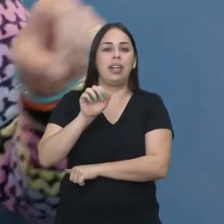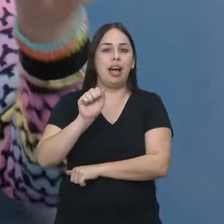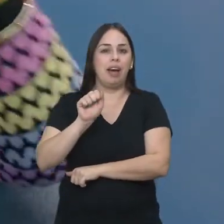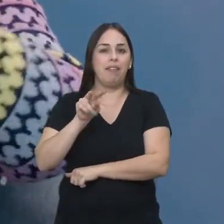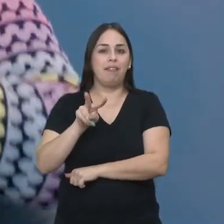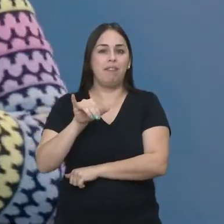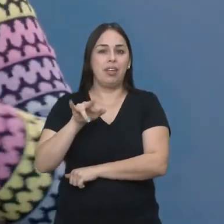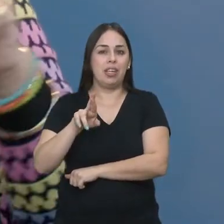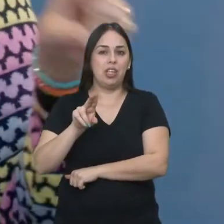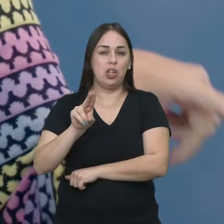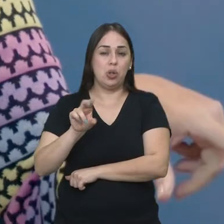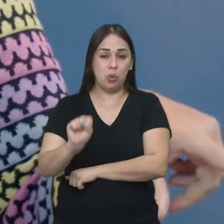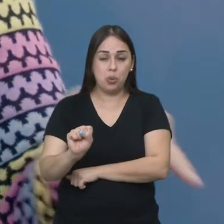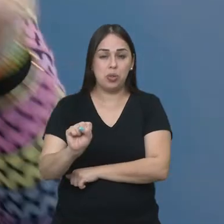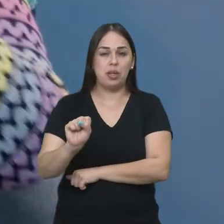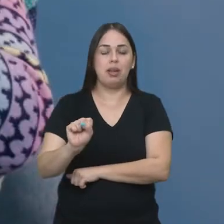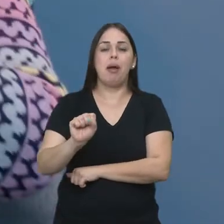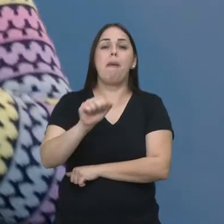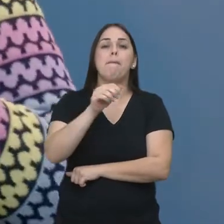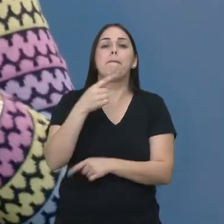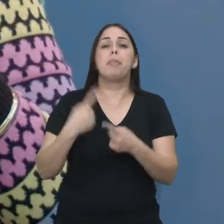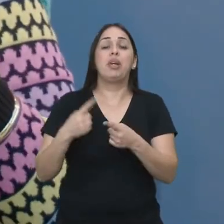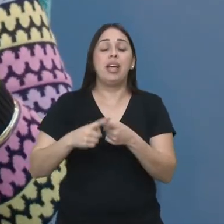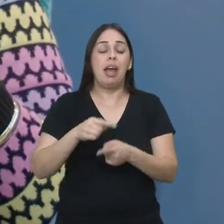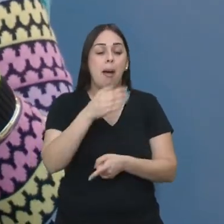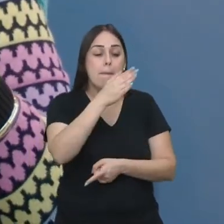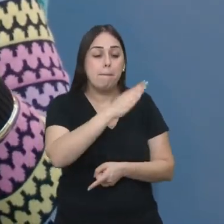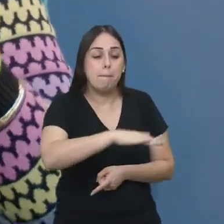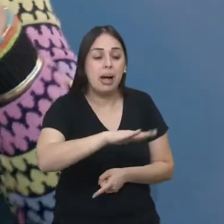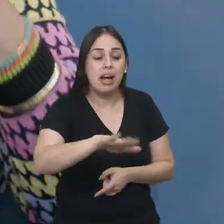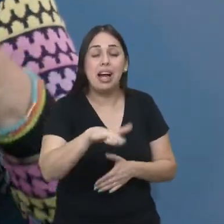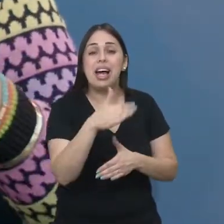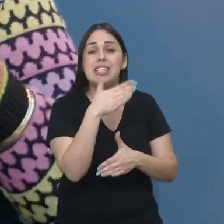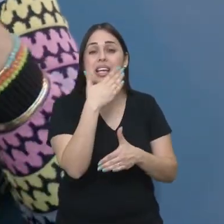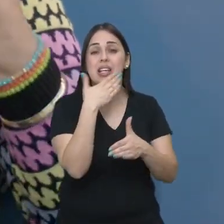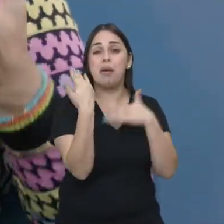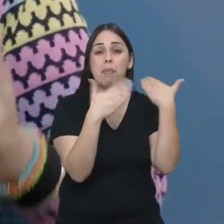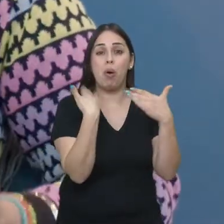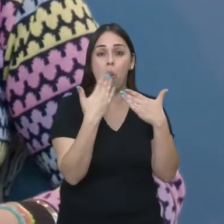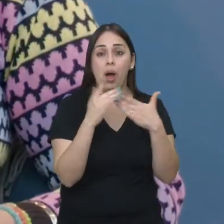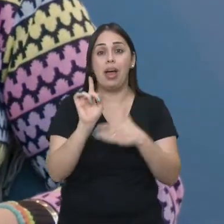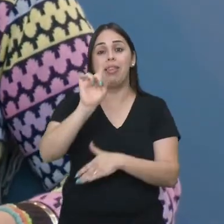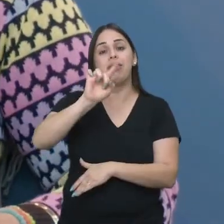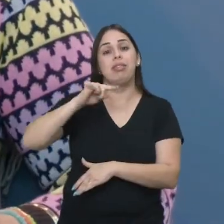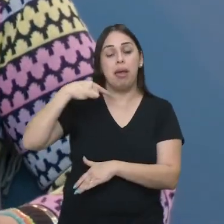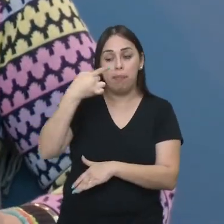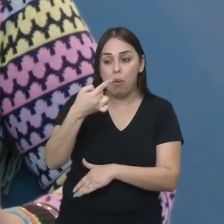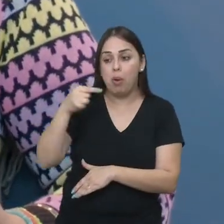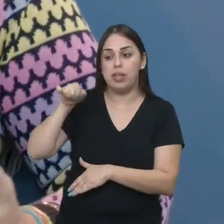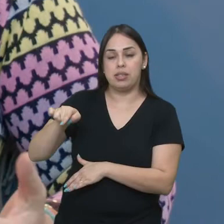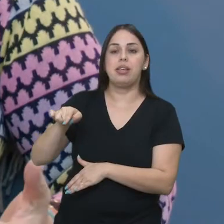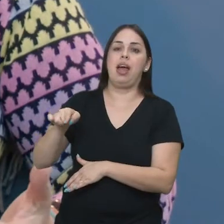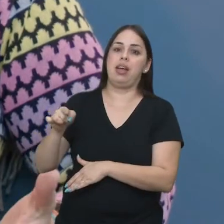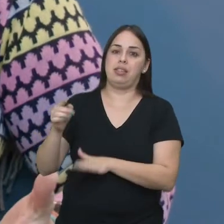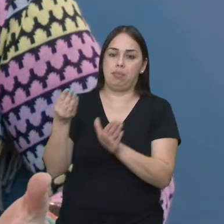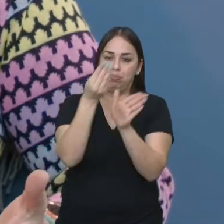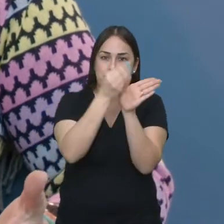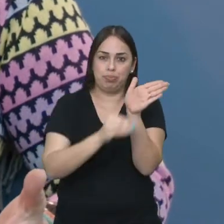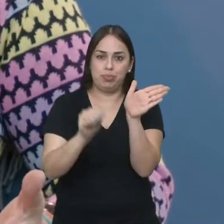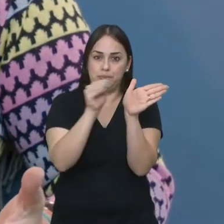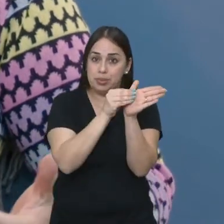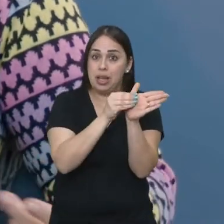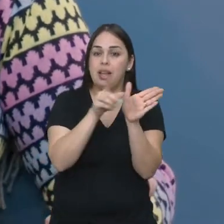criança com doenças diarreicas agudas graves do que a vacina meningo C. Logo depois entrou a vacina meningocócica C. Hoje a gente oferece